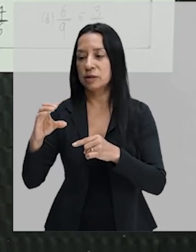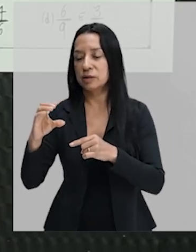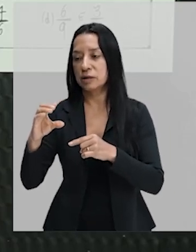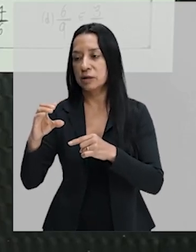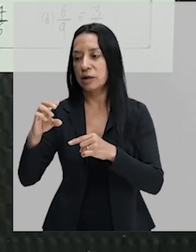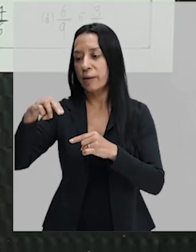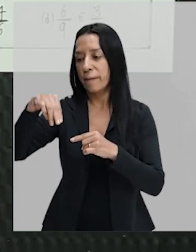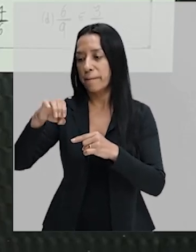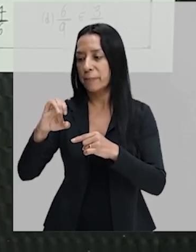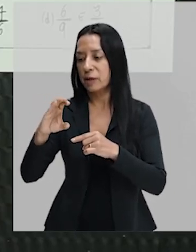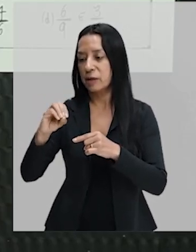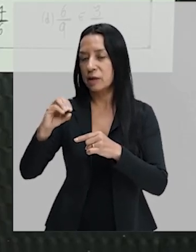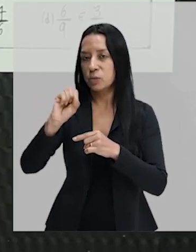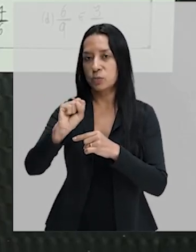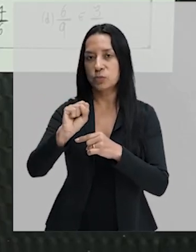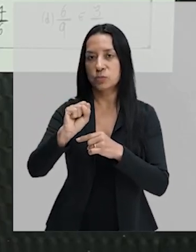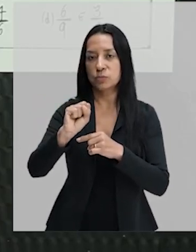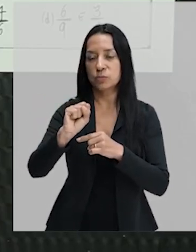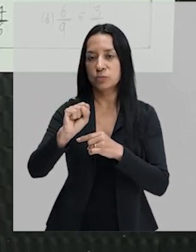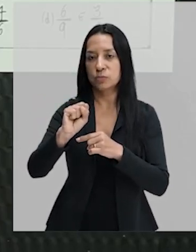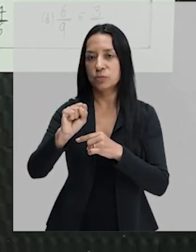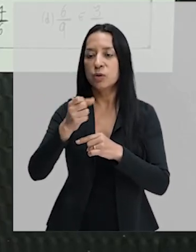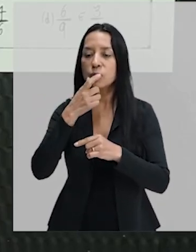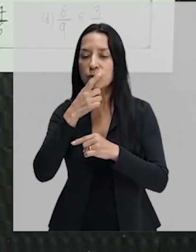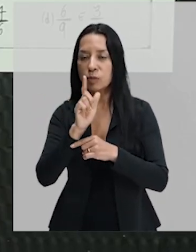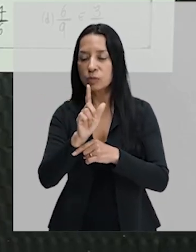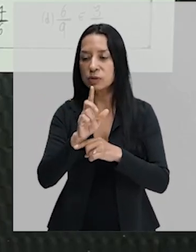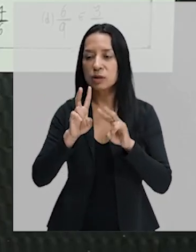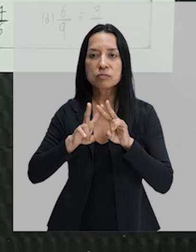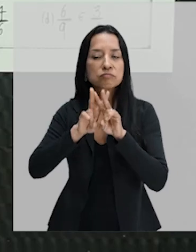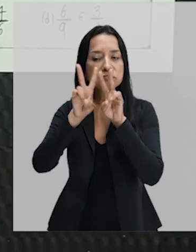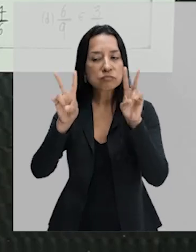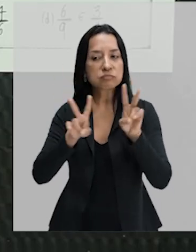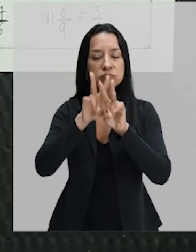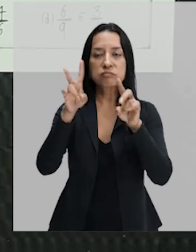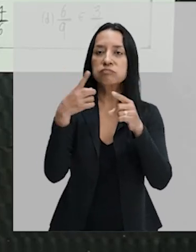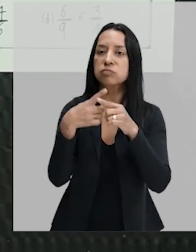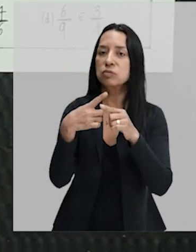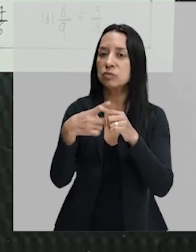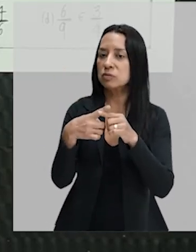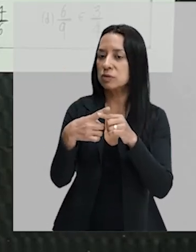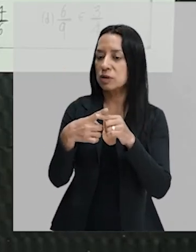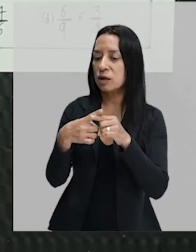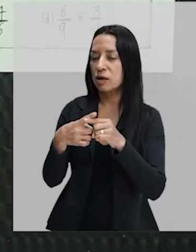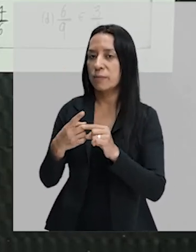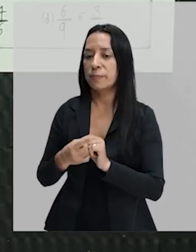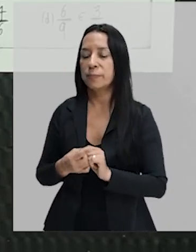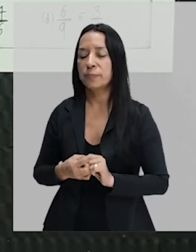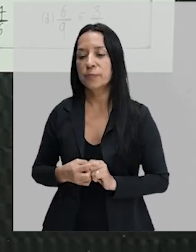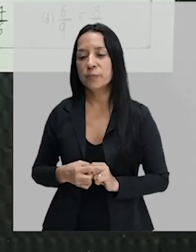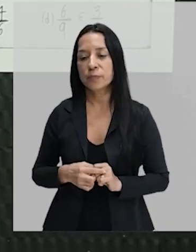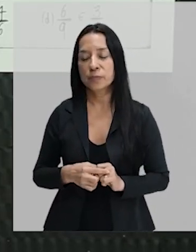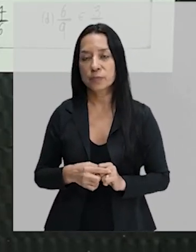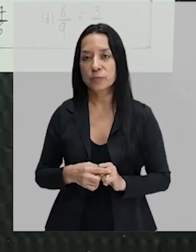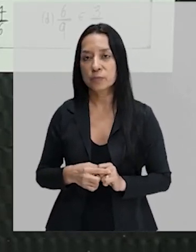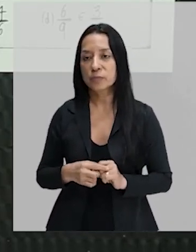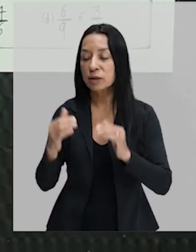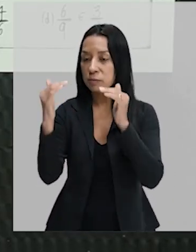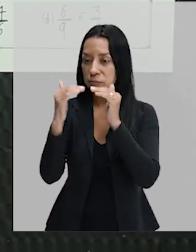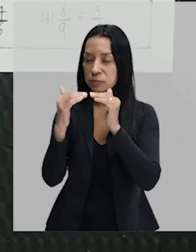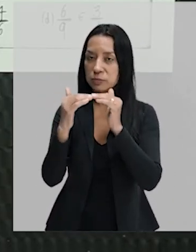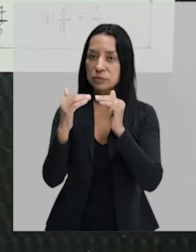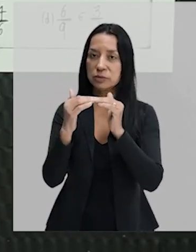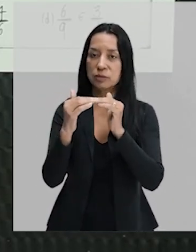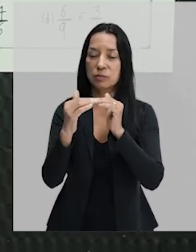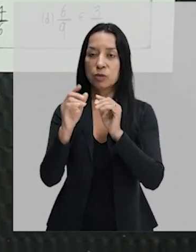chamados de meios, tá? Aí você consegue visualizar o porquê deles serem chamados. Então, a proporção,